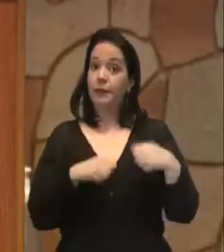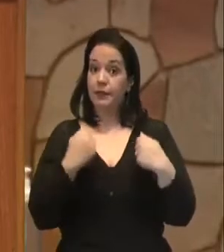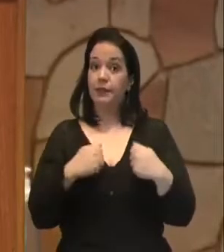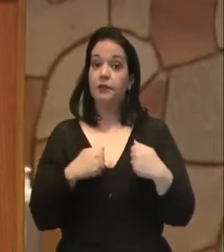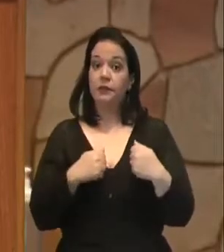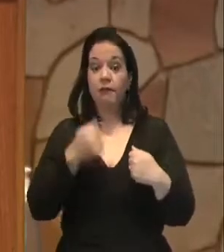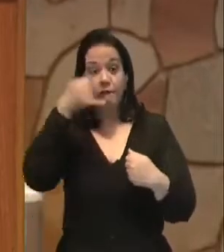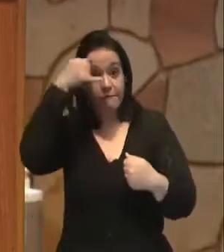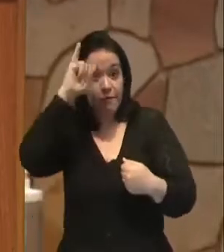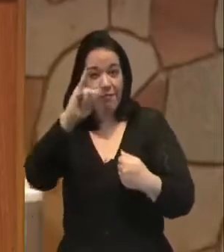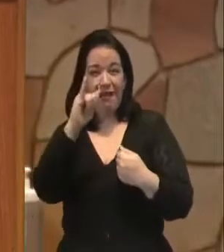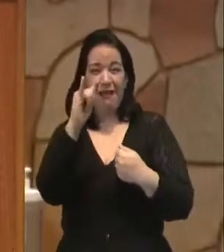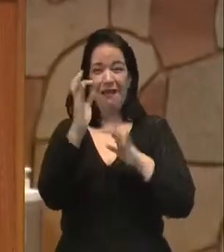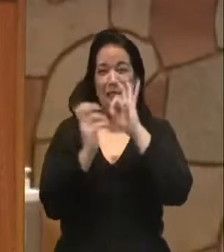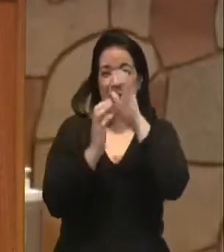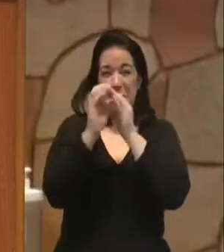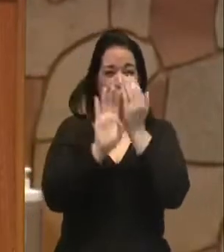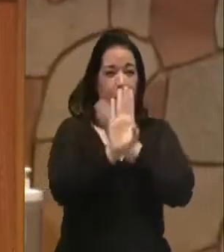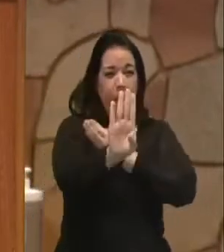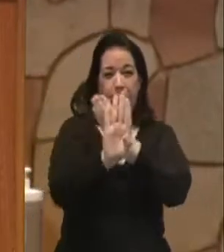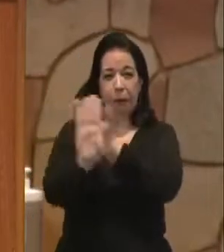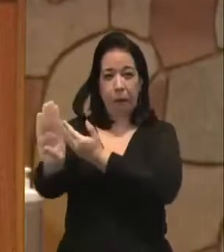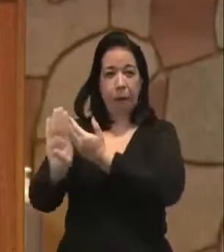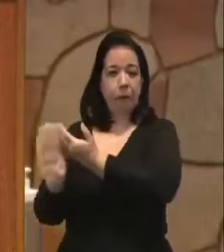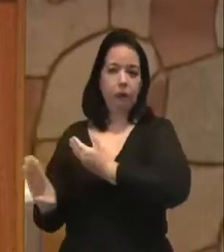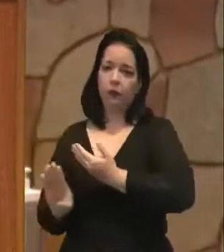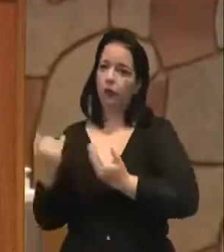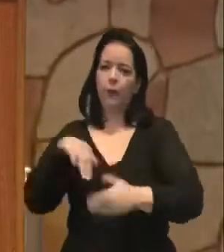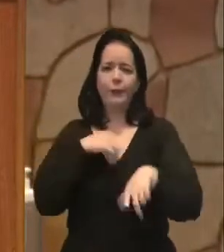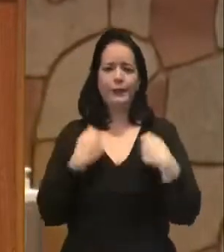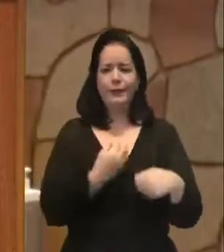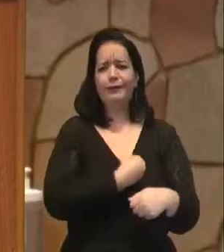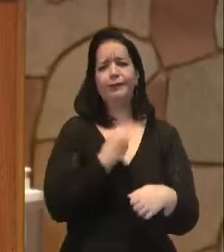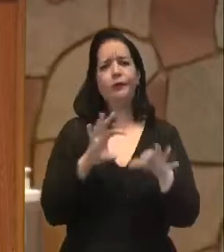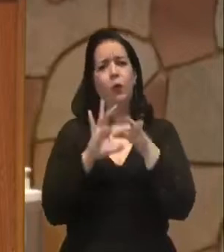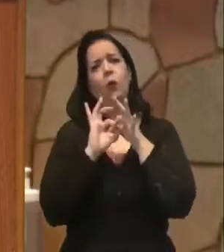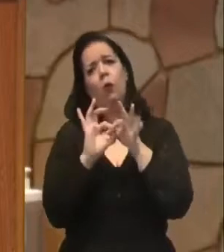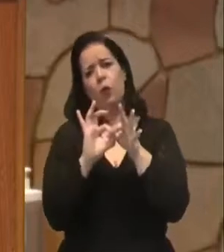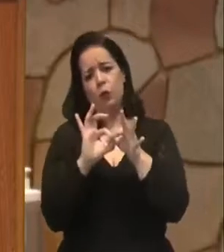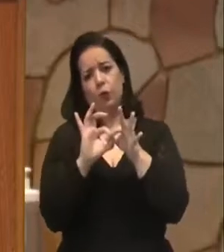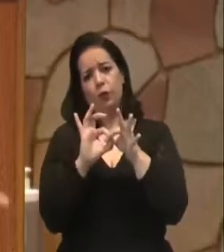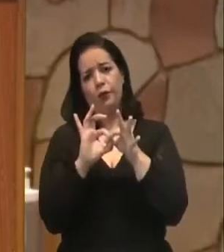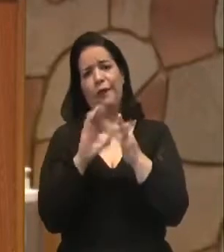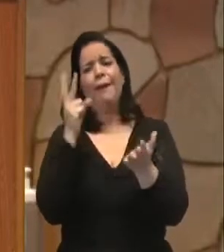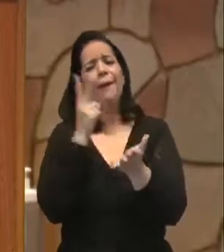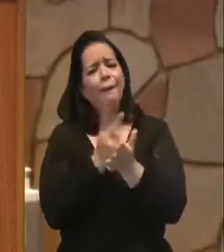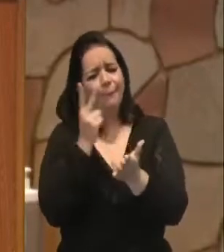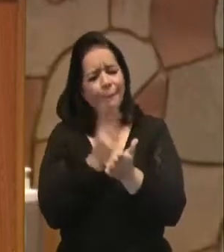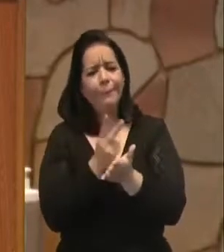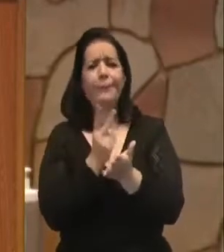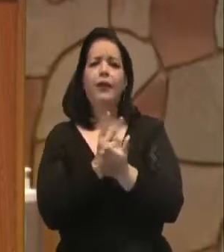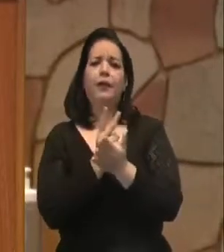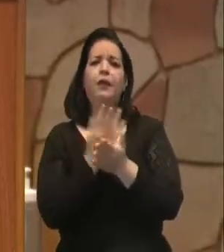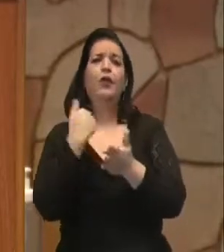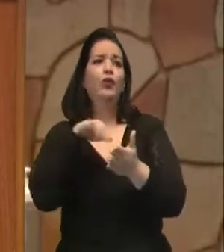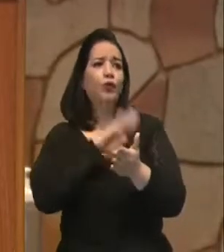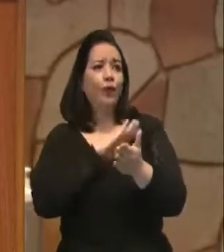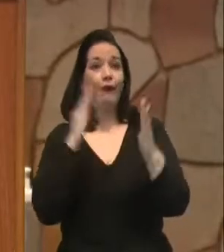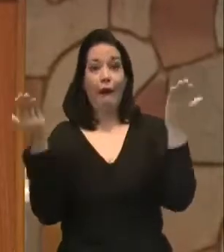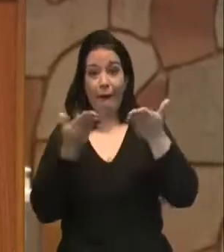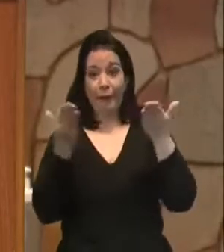nós, para que estejamos sempre unidos, ainda que nesse momento, momentaneamente,